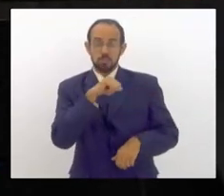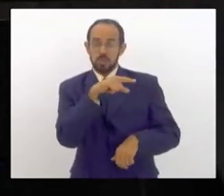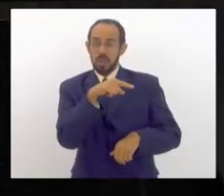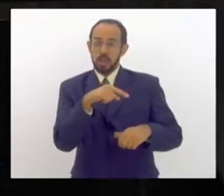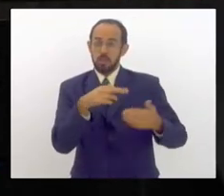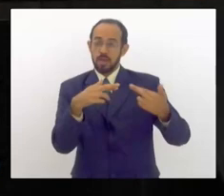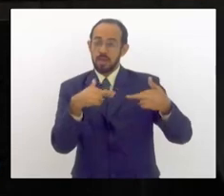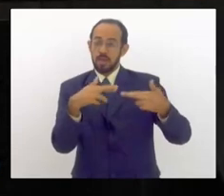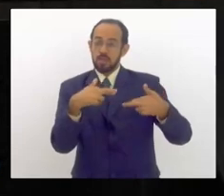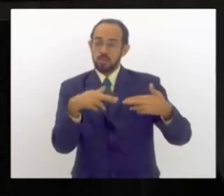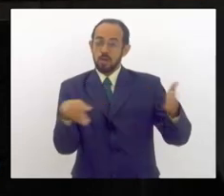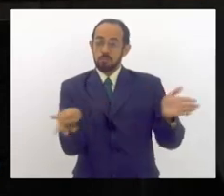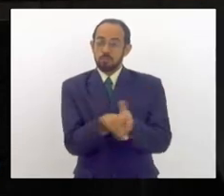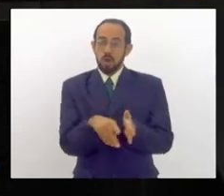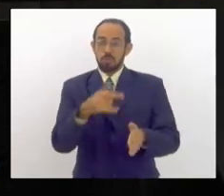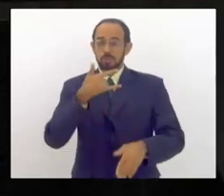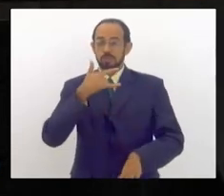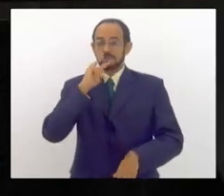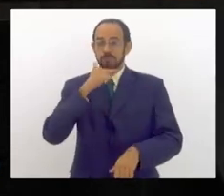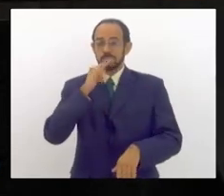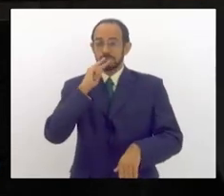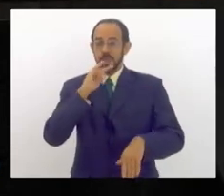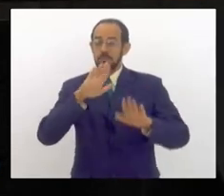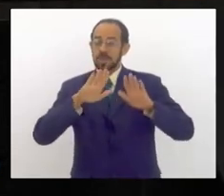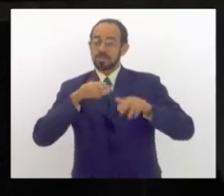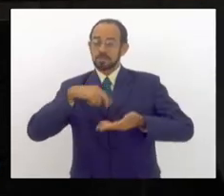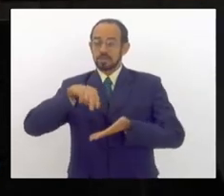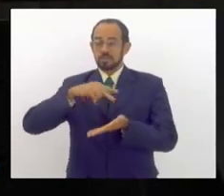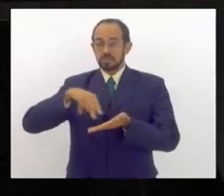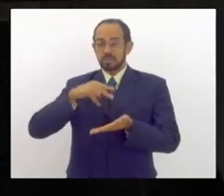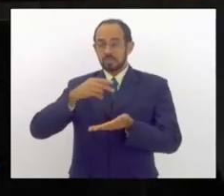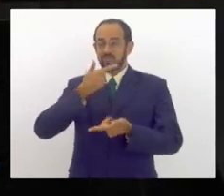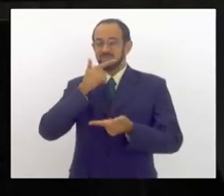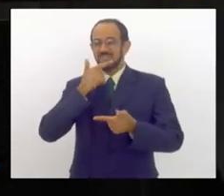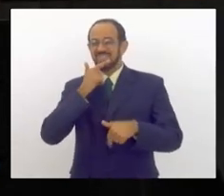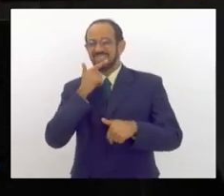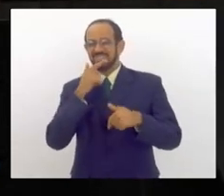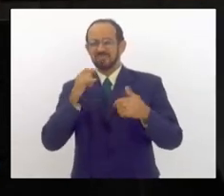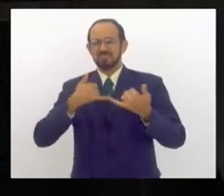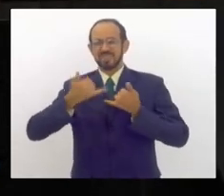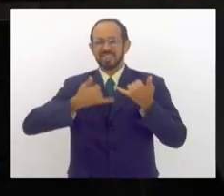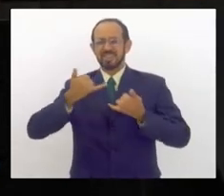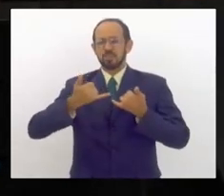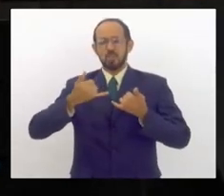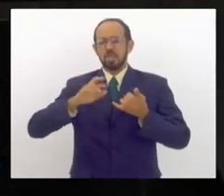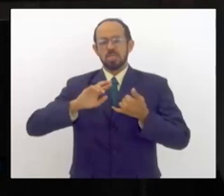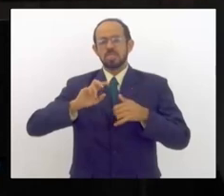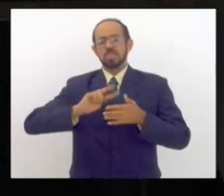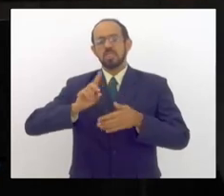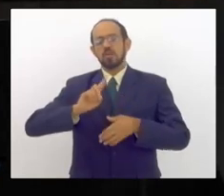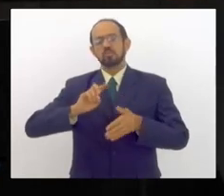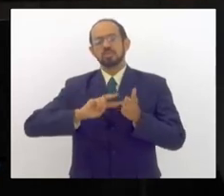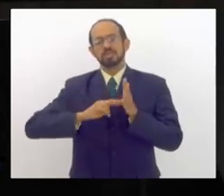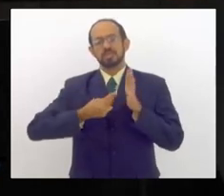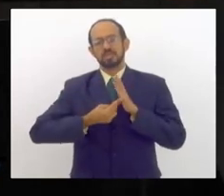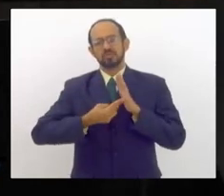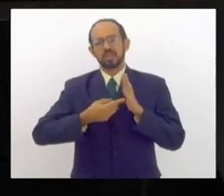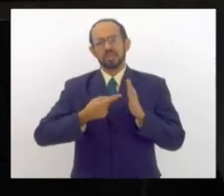própria bebida, mas, enfim, dançando, sorrindo, brincando, isso não quer dizer que essa mulher